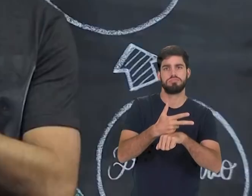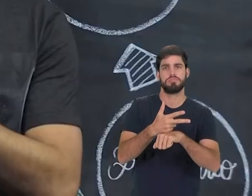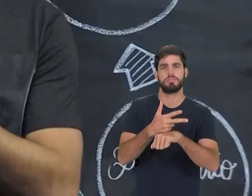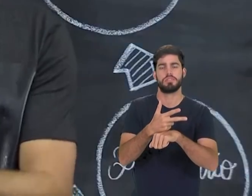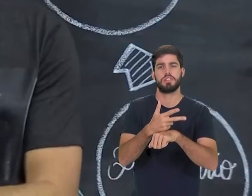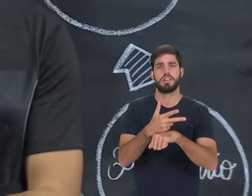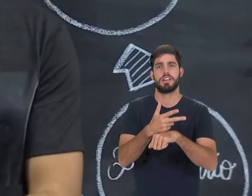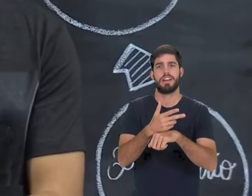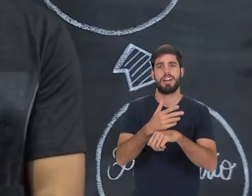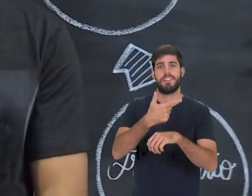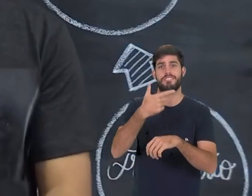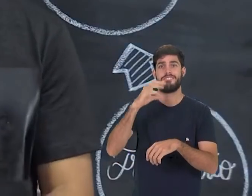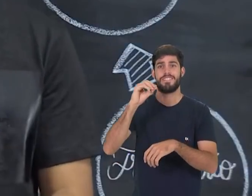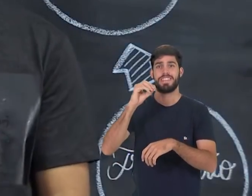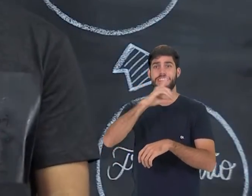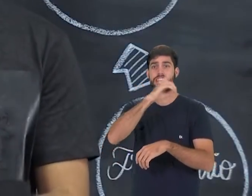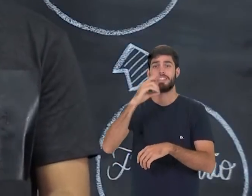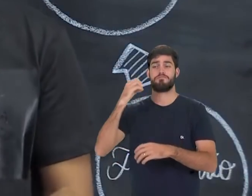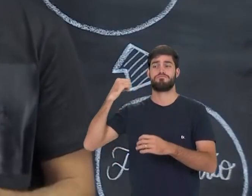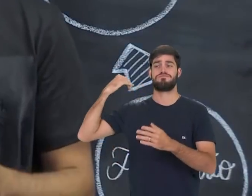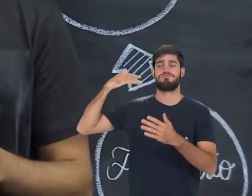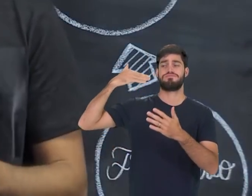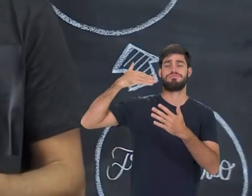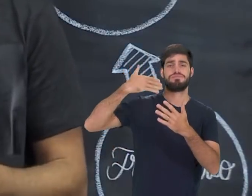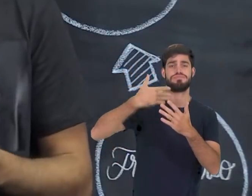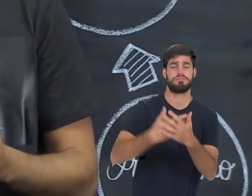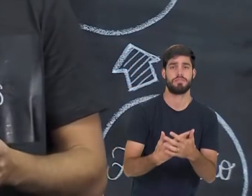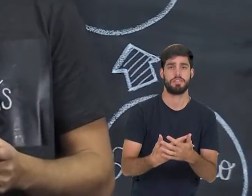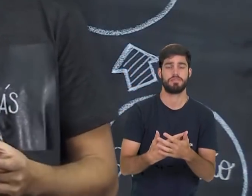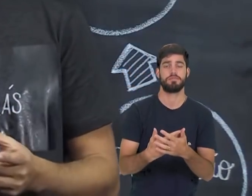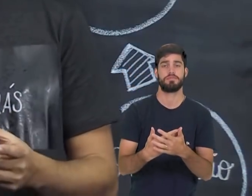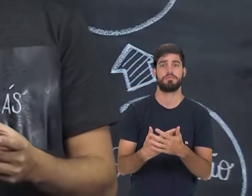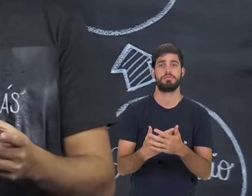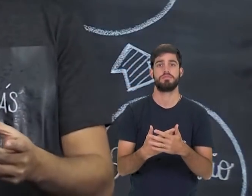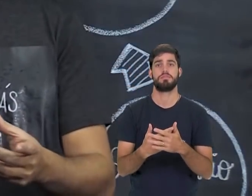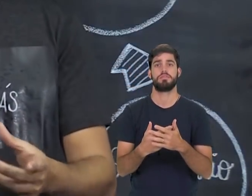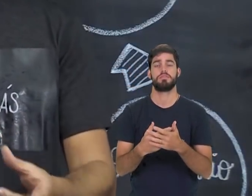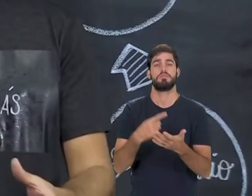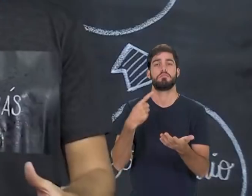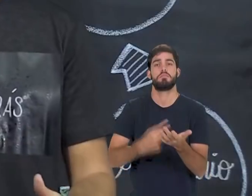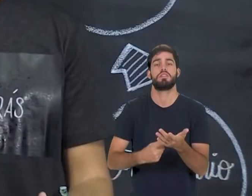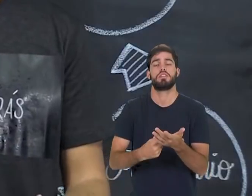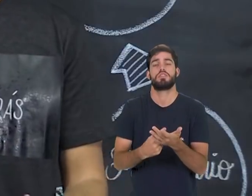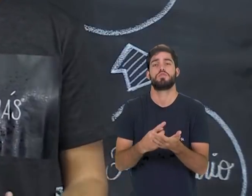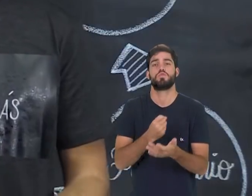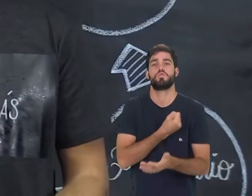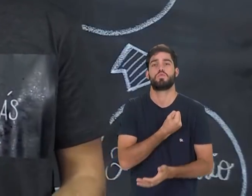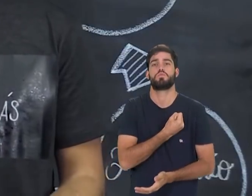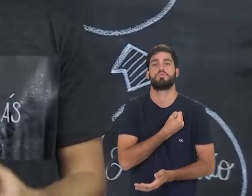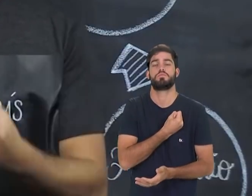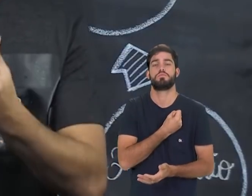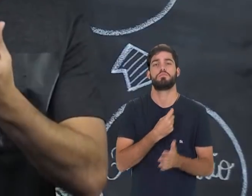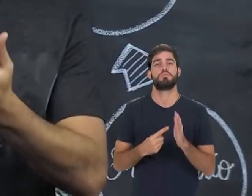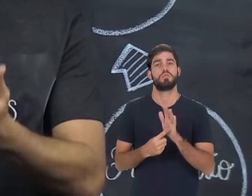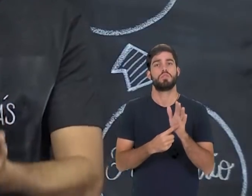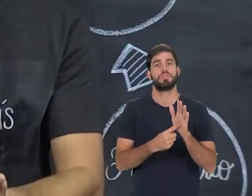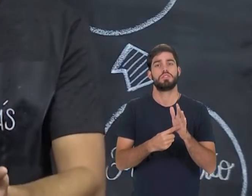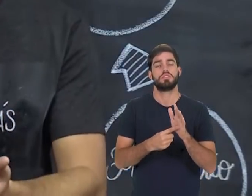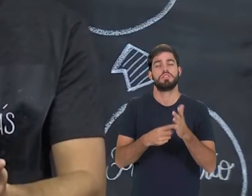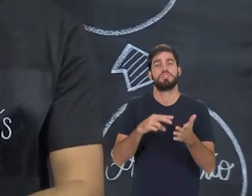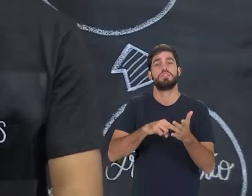há 20 dias. Esse 20, essa expressão da quantidade marcada por uma expressão gráfica de um número, é um numeral que